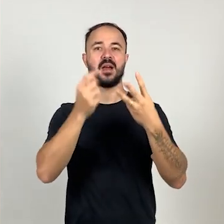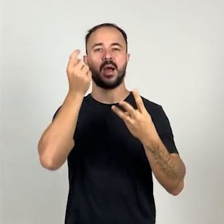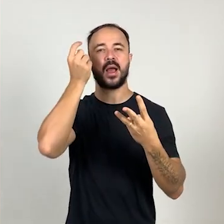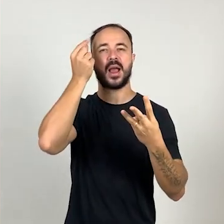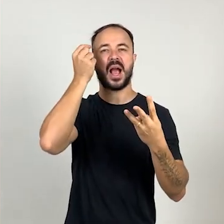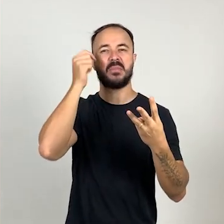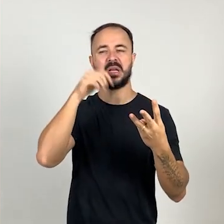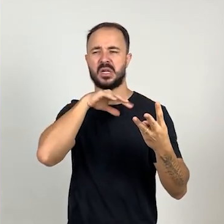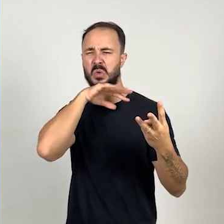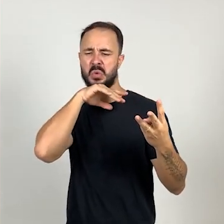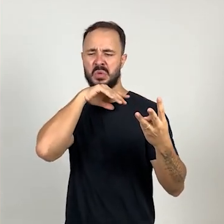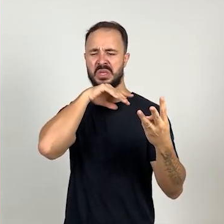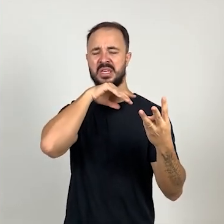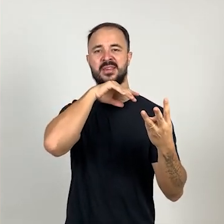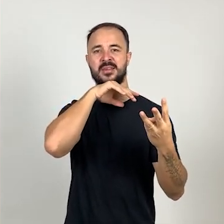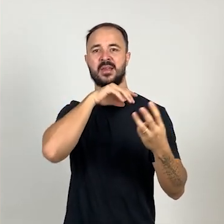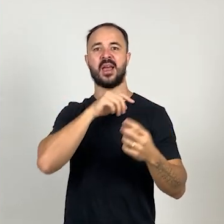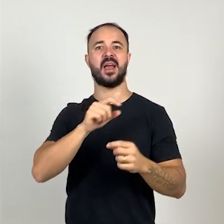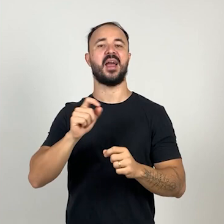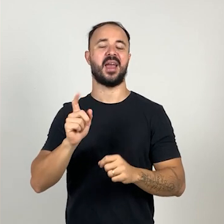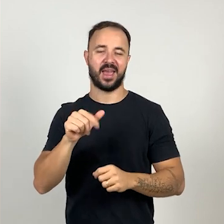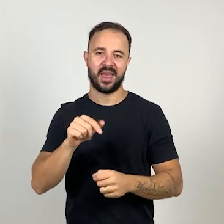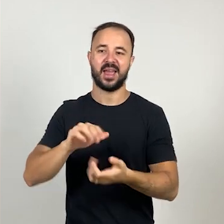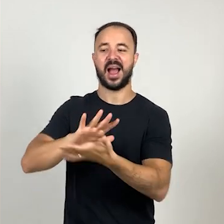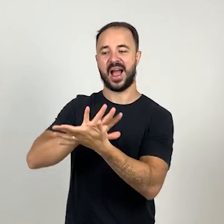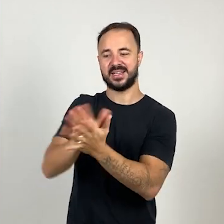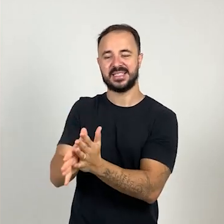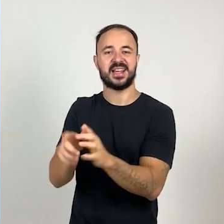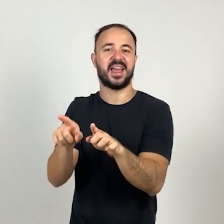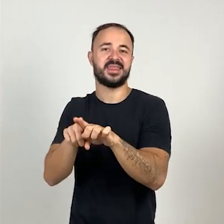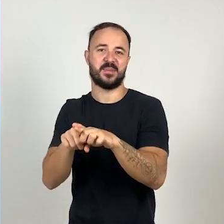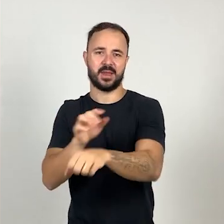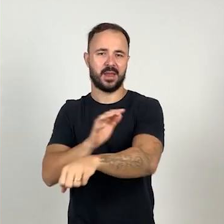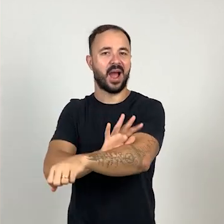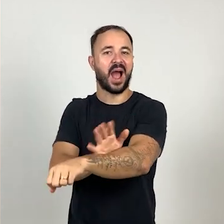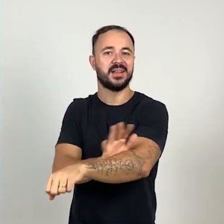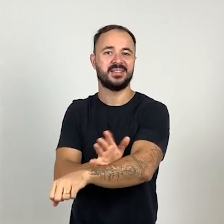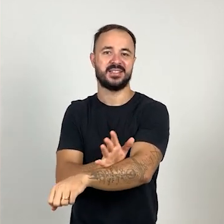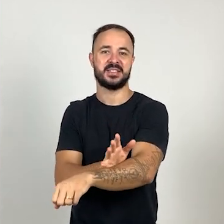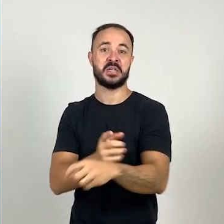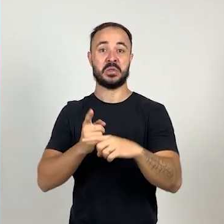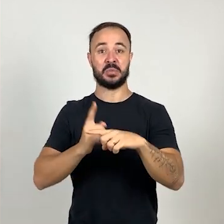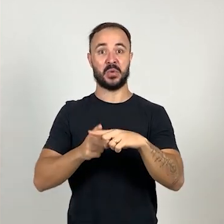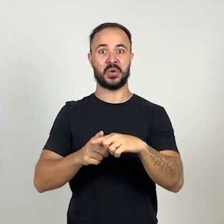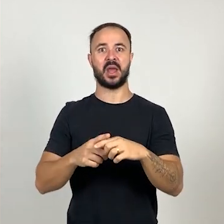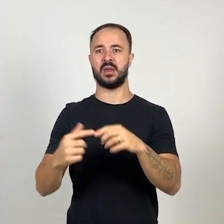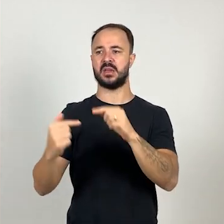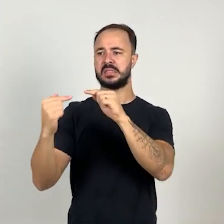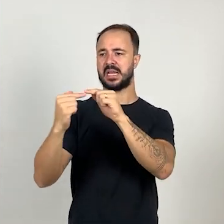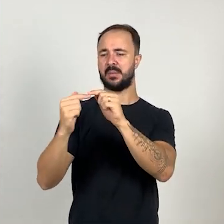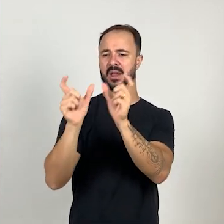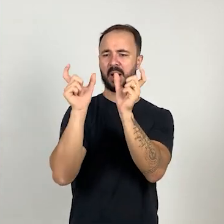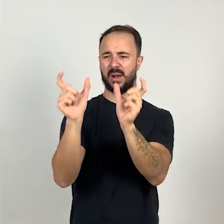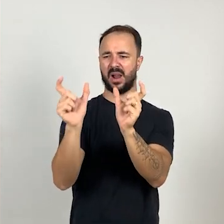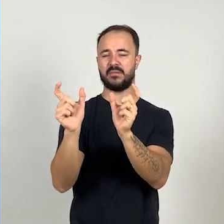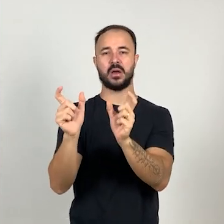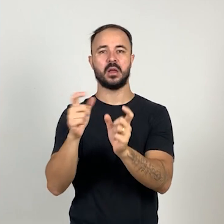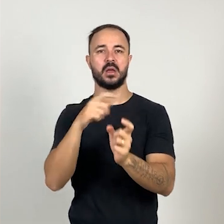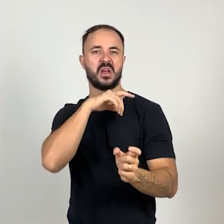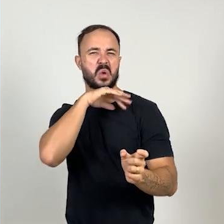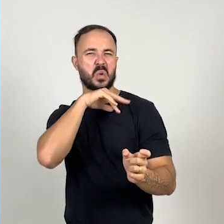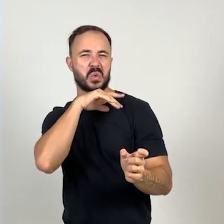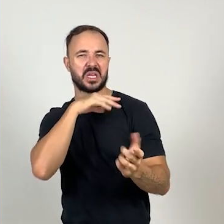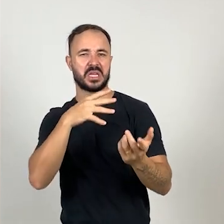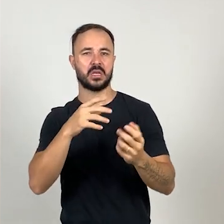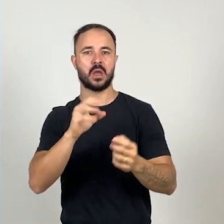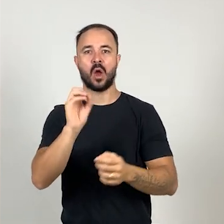pois menospreza as características dos cabelos das pessoas negras, associando-as a algo negativo. O uso de termos